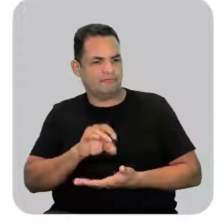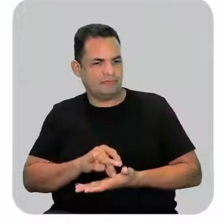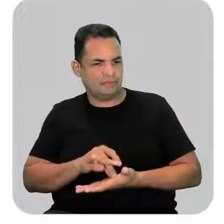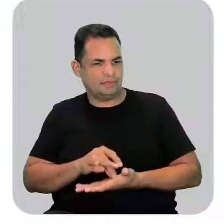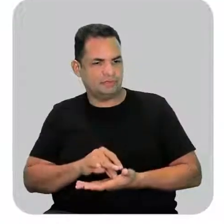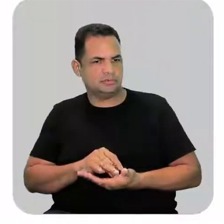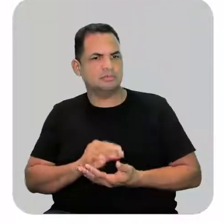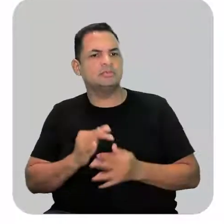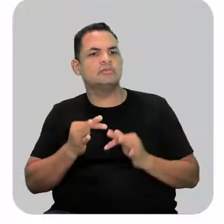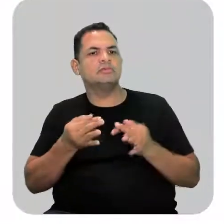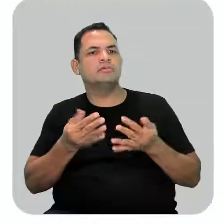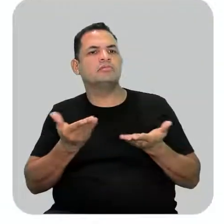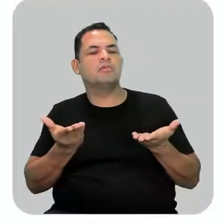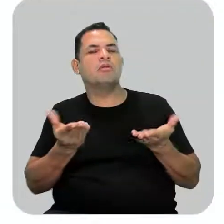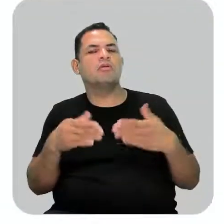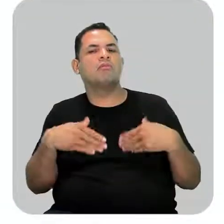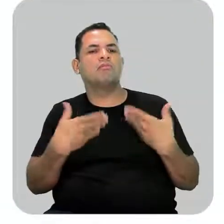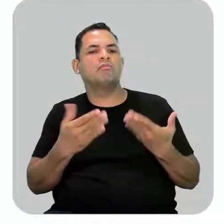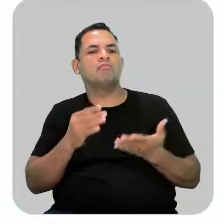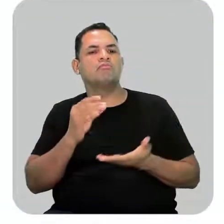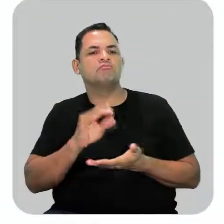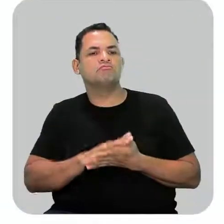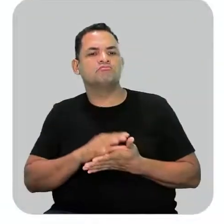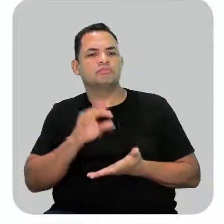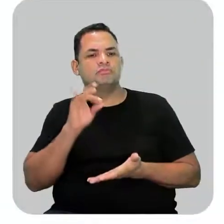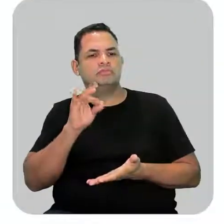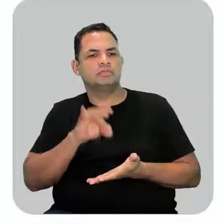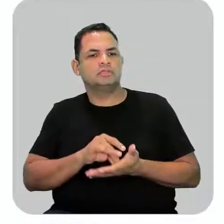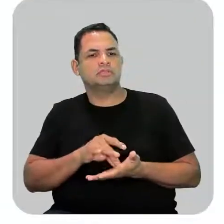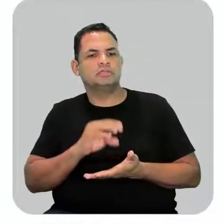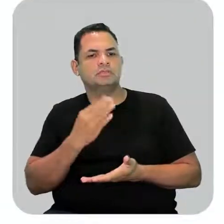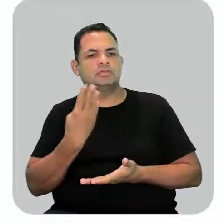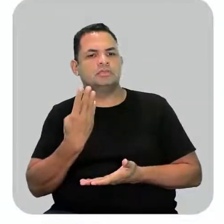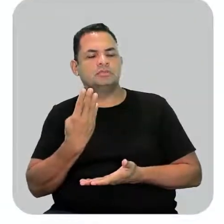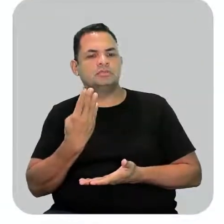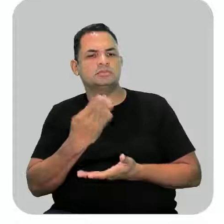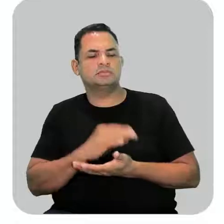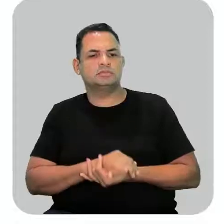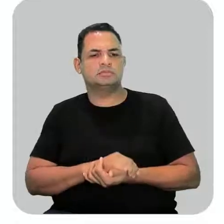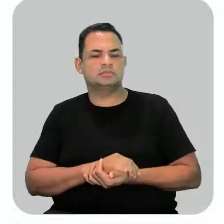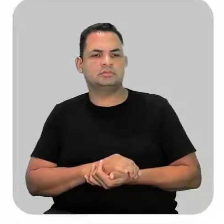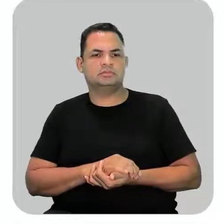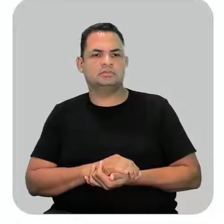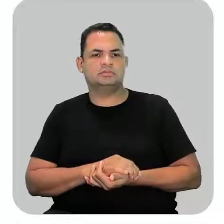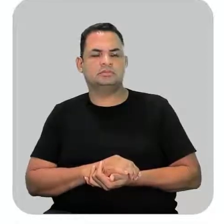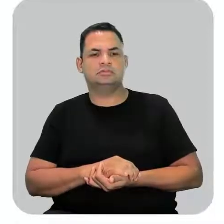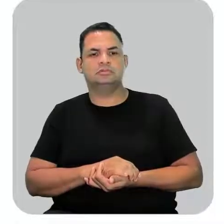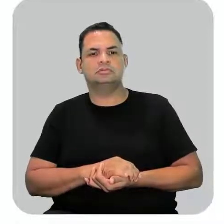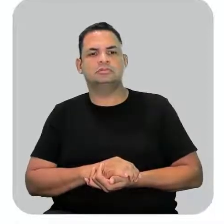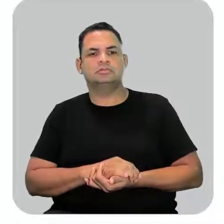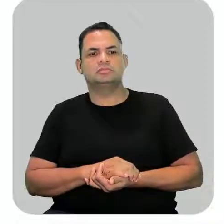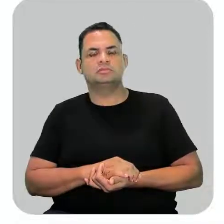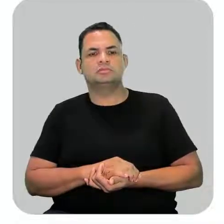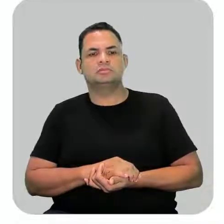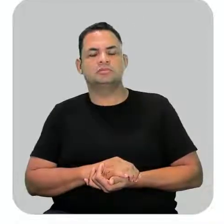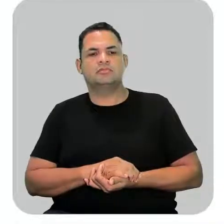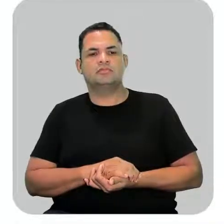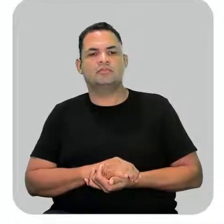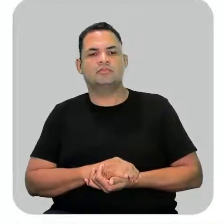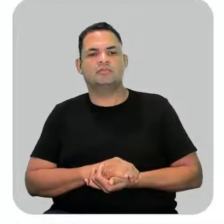a última, você marcou como qual? Verdadeira ou falsa? Que aí fica mais fácil para a gente definir aqui. Nesse caso, ó,